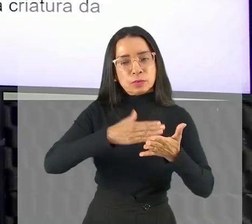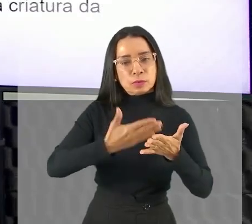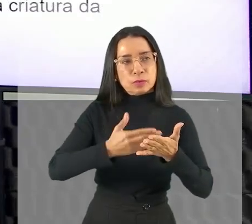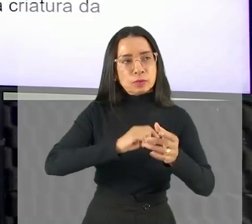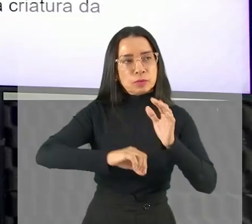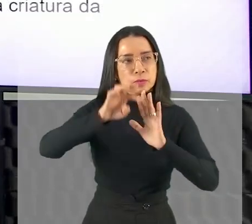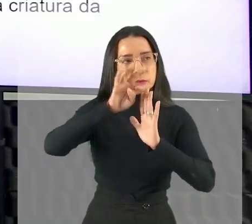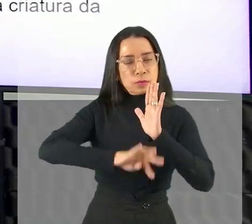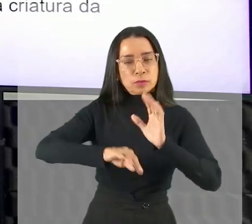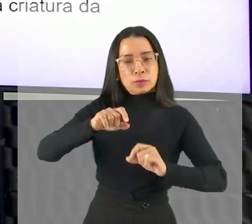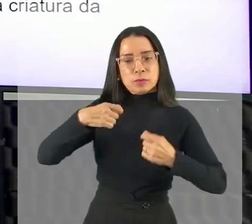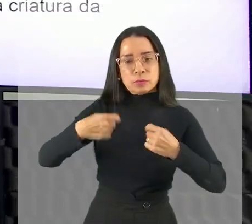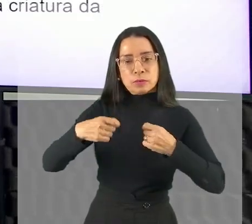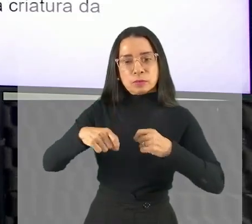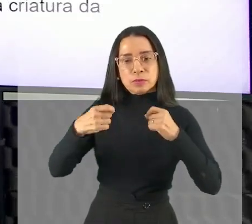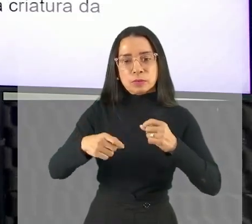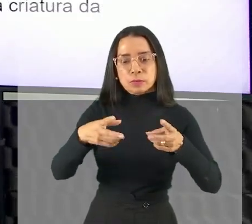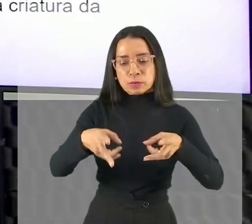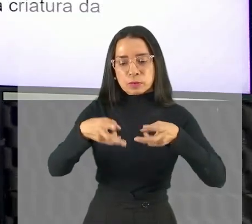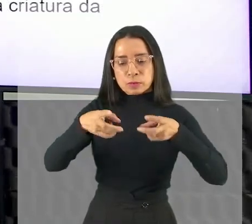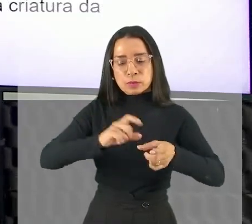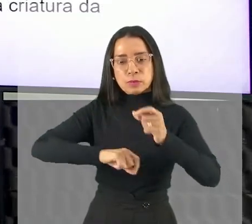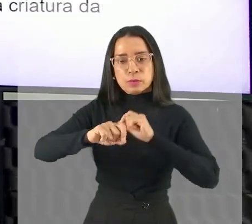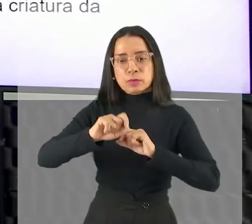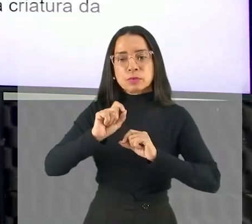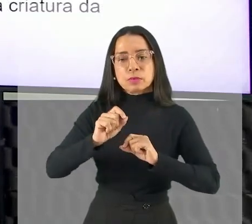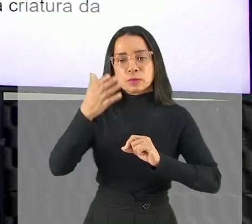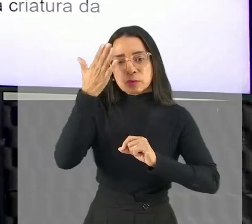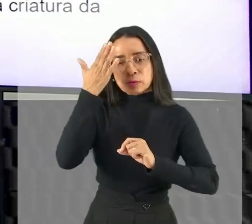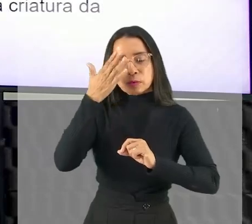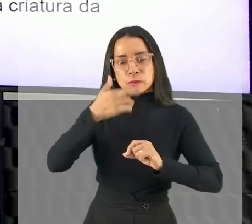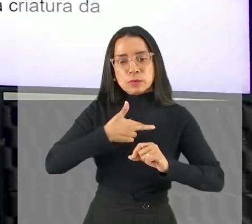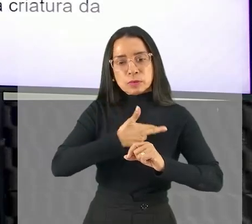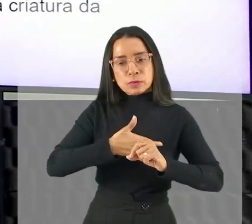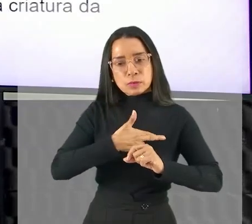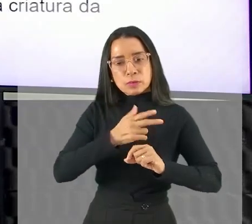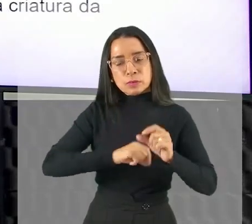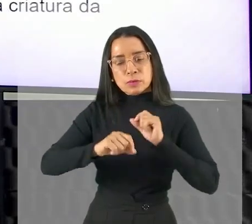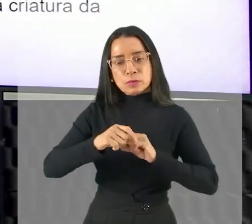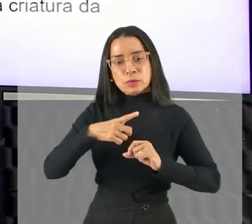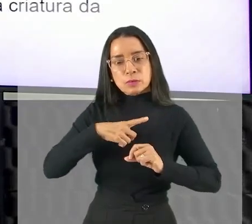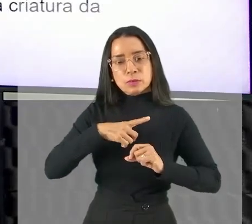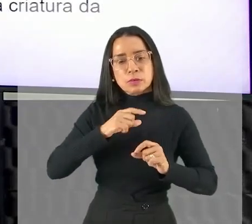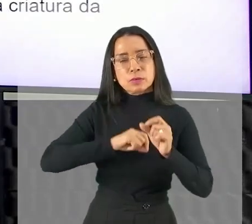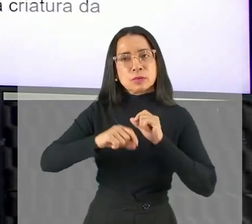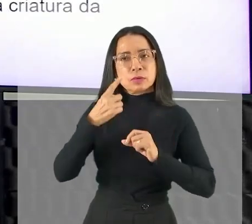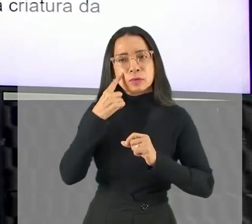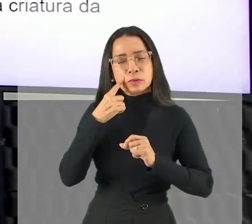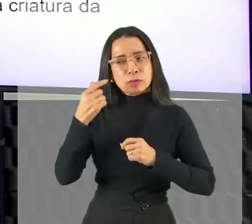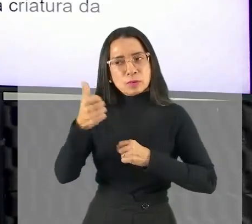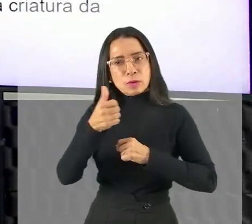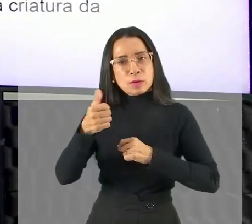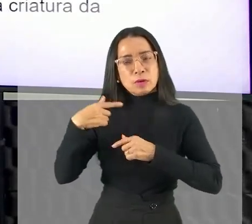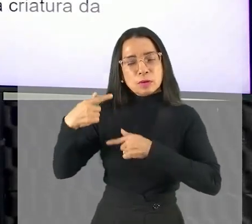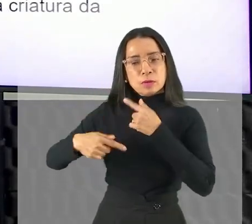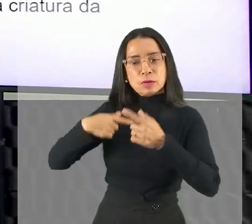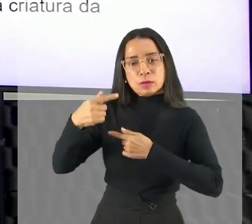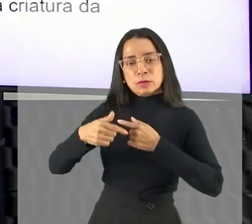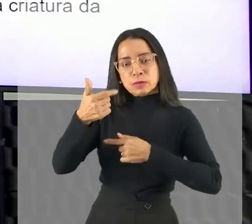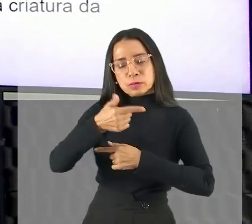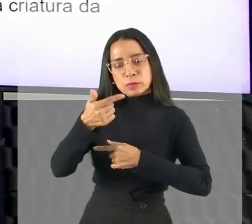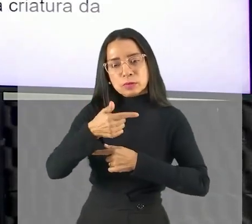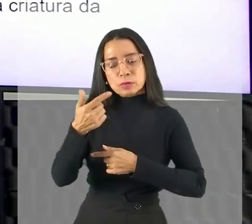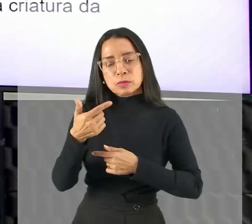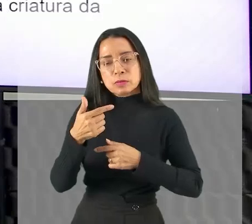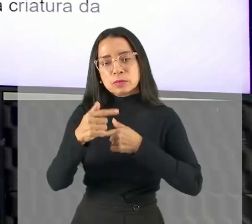interpretação textual, a gente precisa resgatar um pouquinho o que é que a gente entende do romantismo. E aí a gente vai ter que ver, é da primeira geração, segunda geração, porque